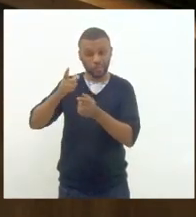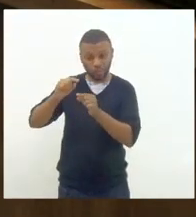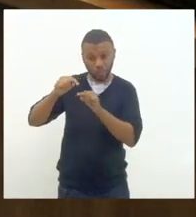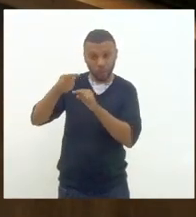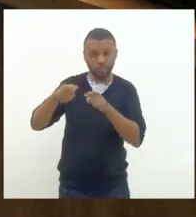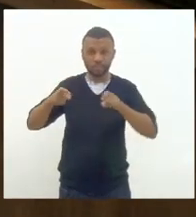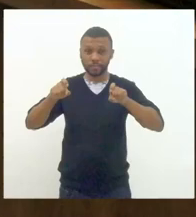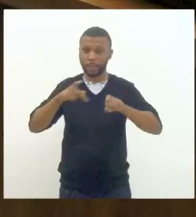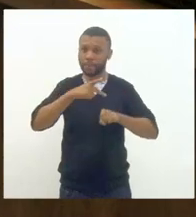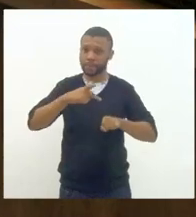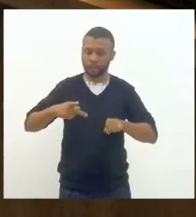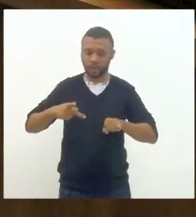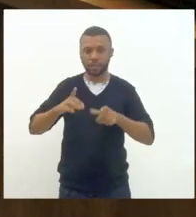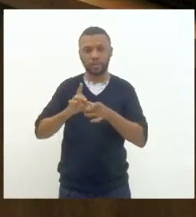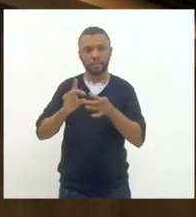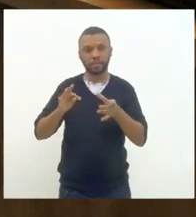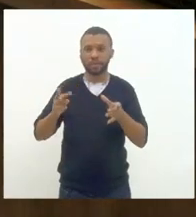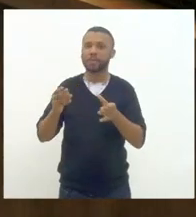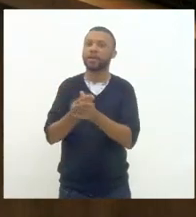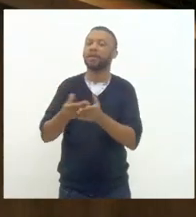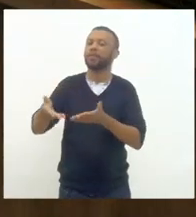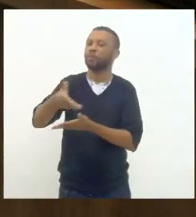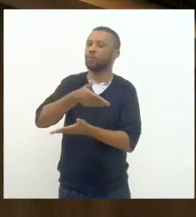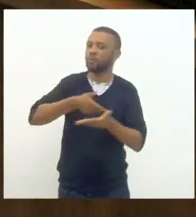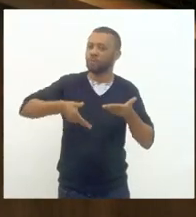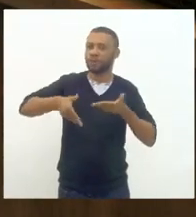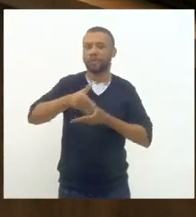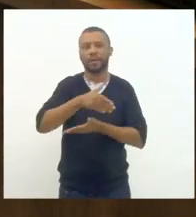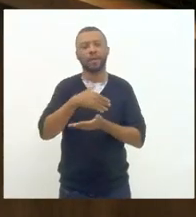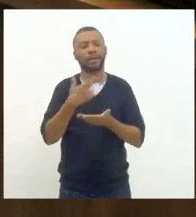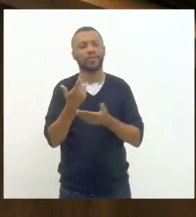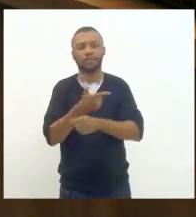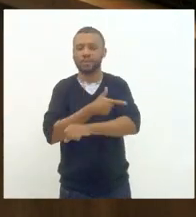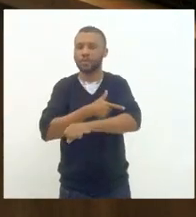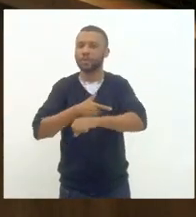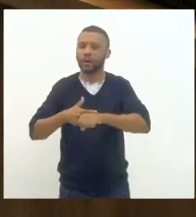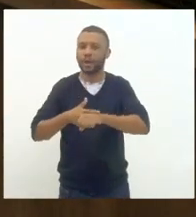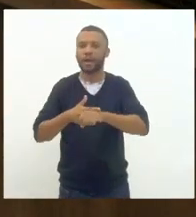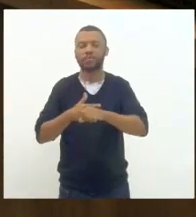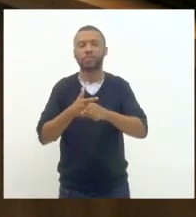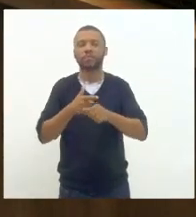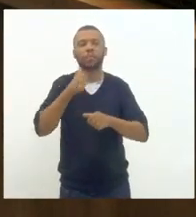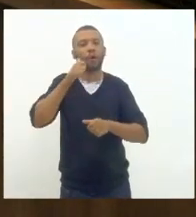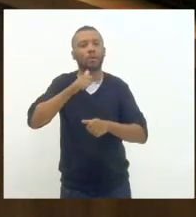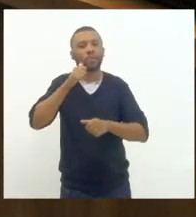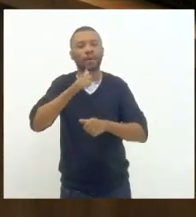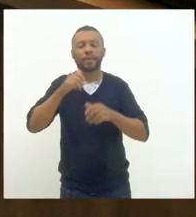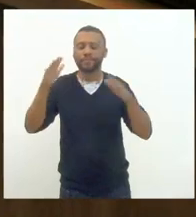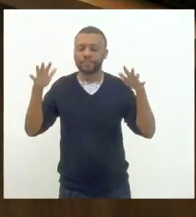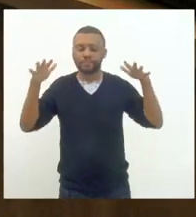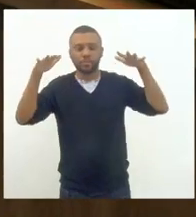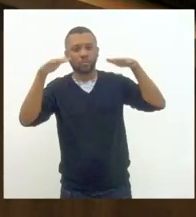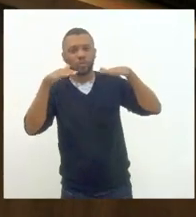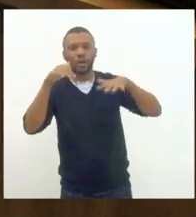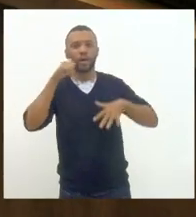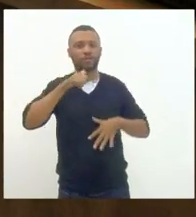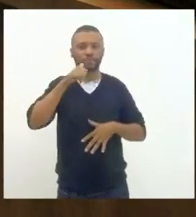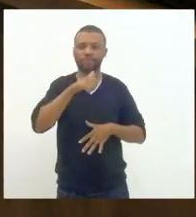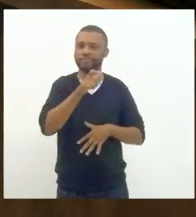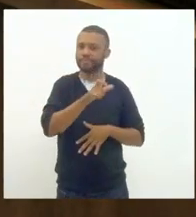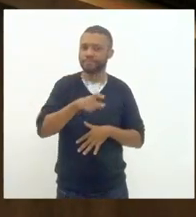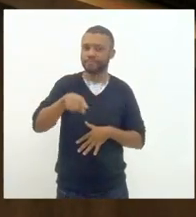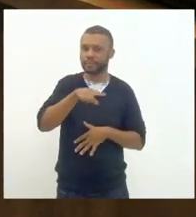próximo presidente seja tão democrático e cortês com as mulheres, dando visibilidade às mulheres.